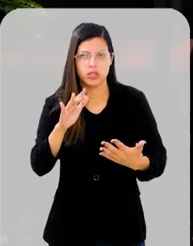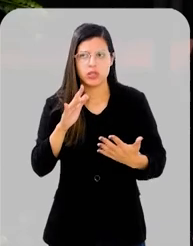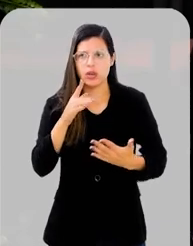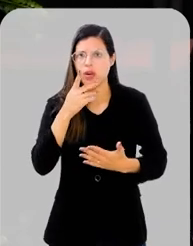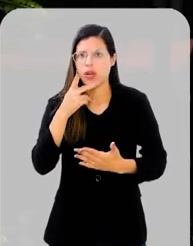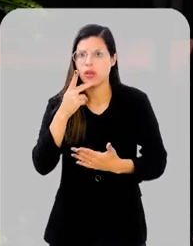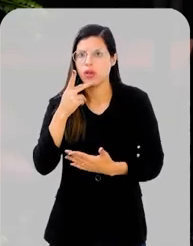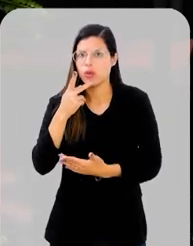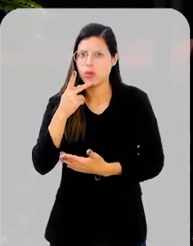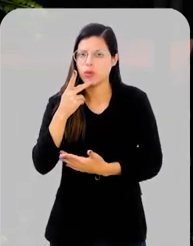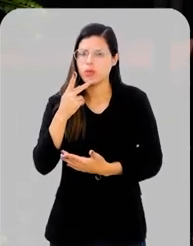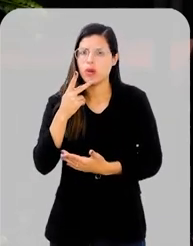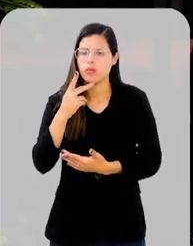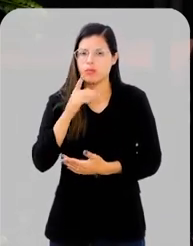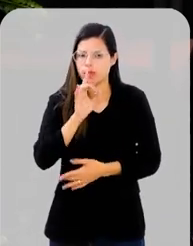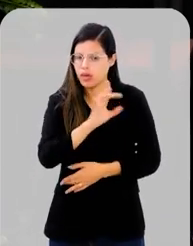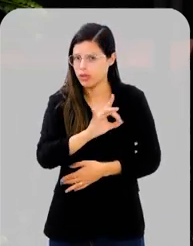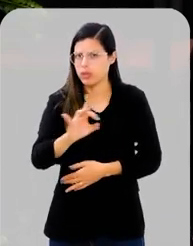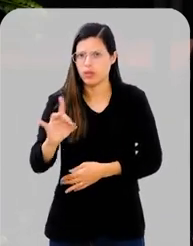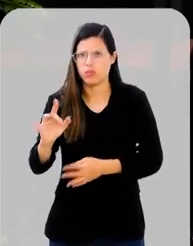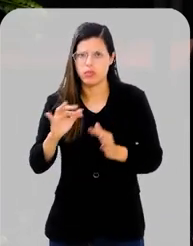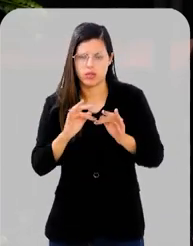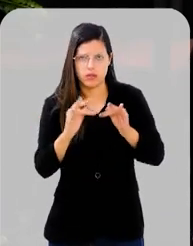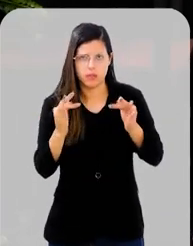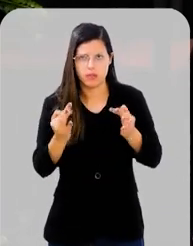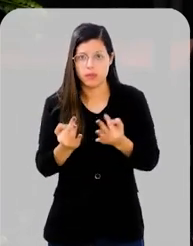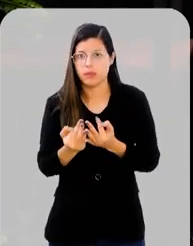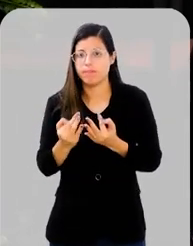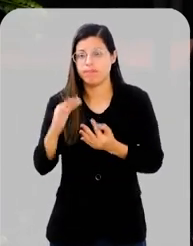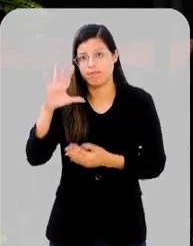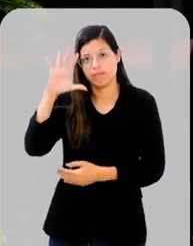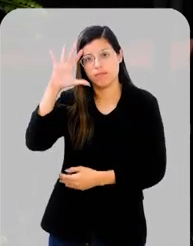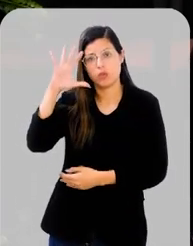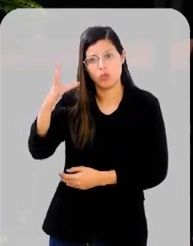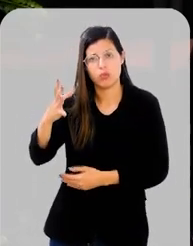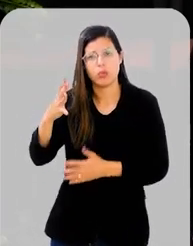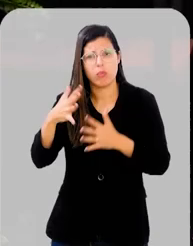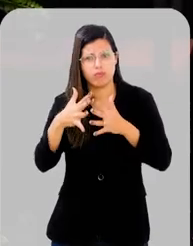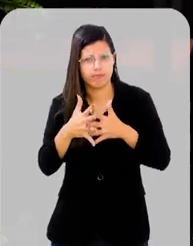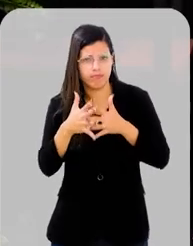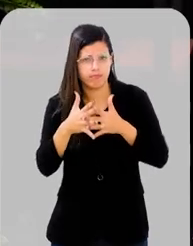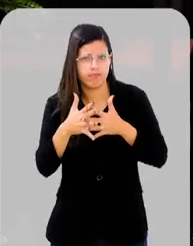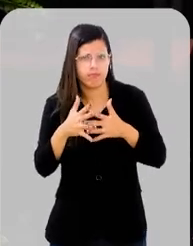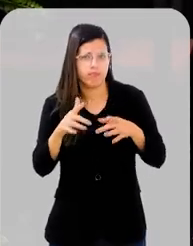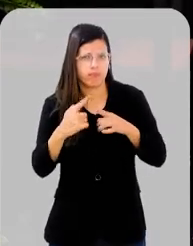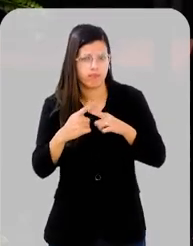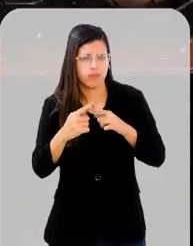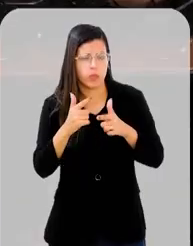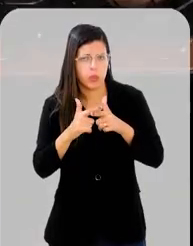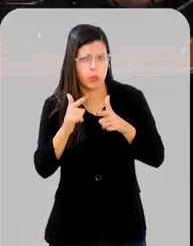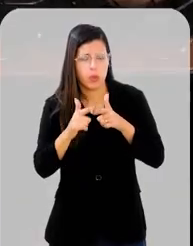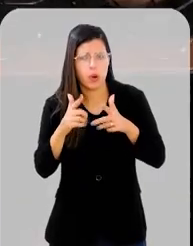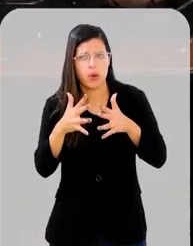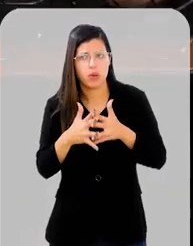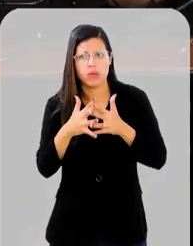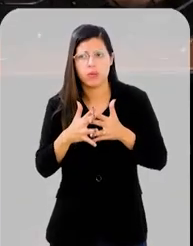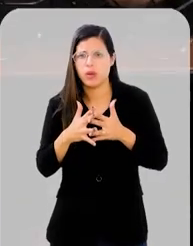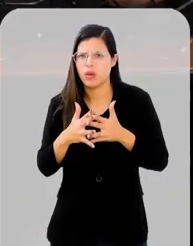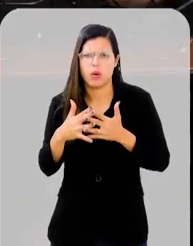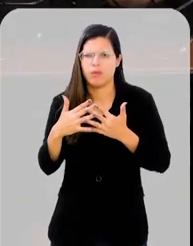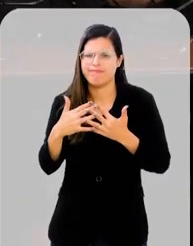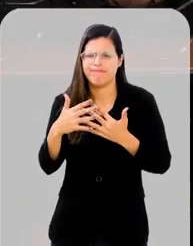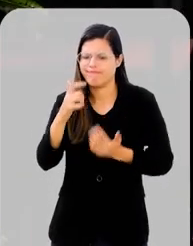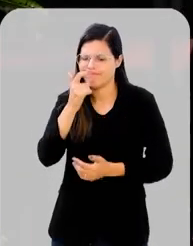para cada um de dos pais das de mães ó essa esta é uma solução complexa porque o problema é complexo assim eu não sou contra